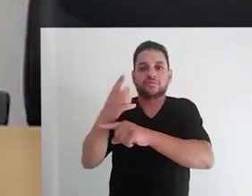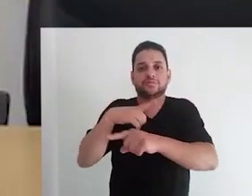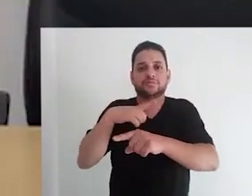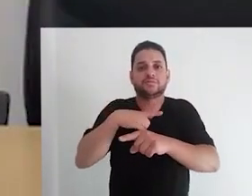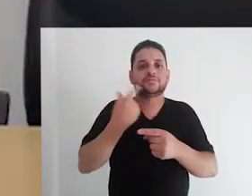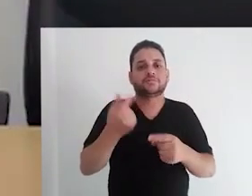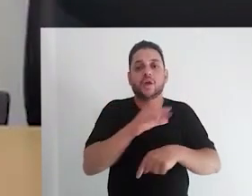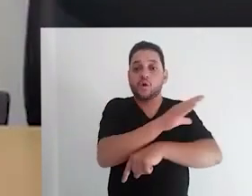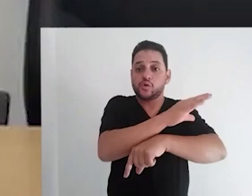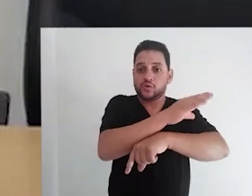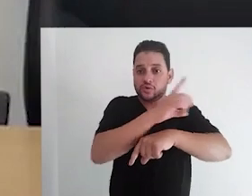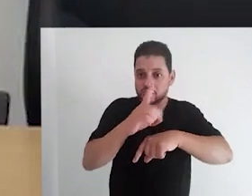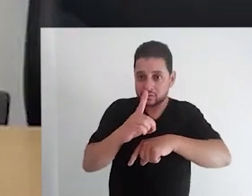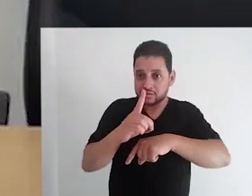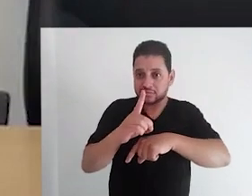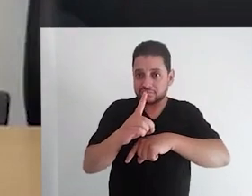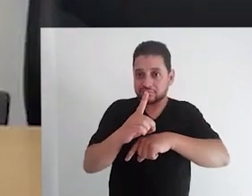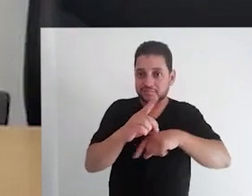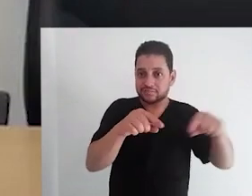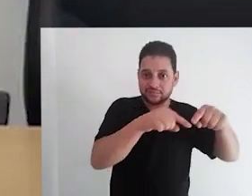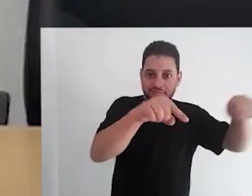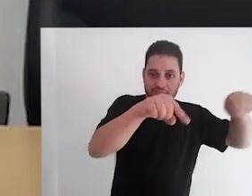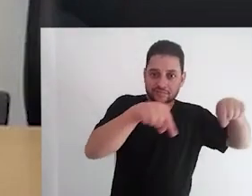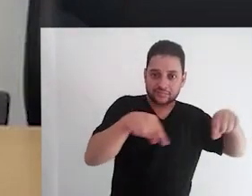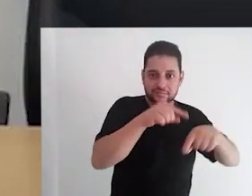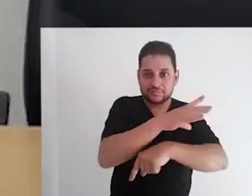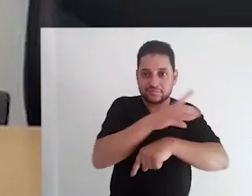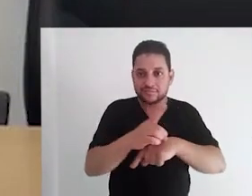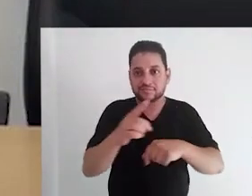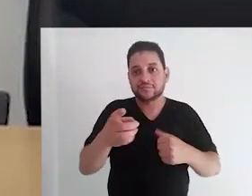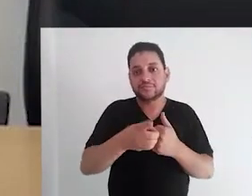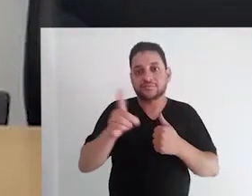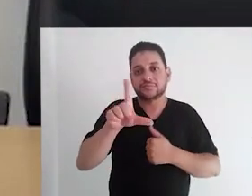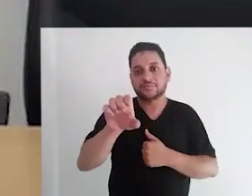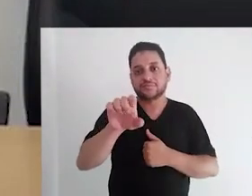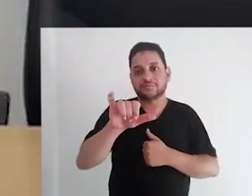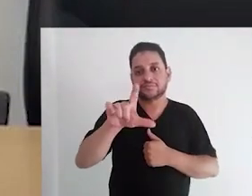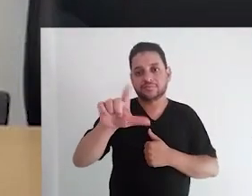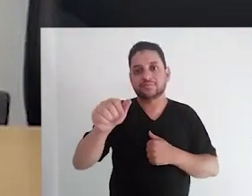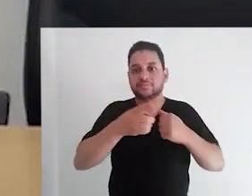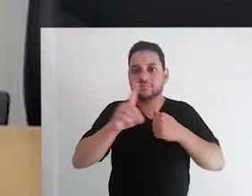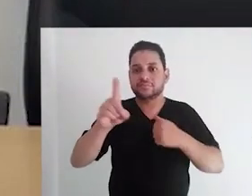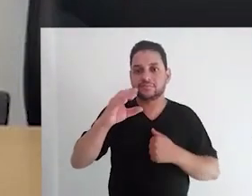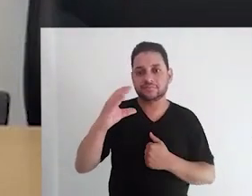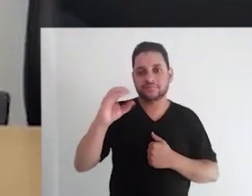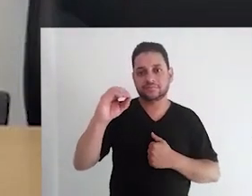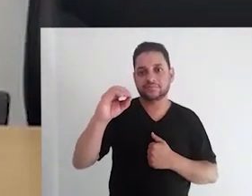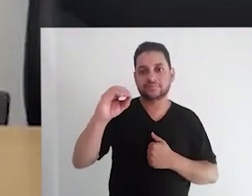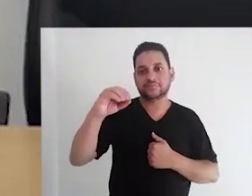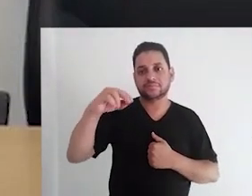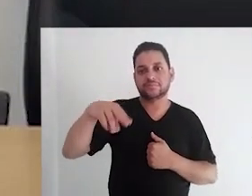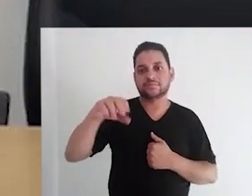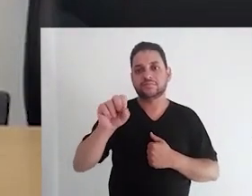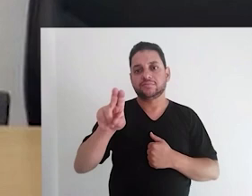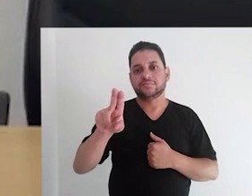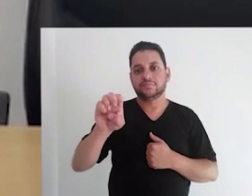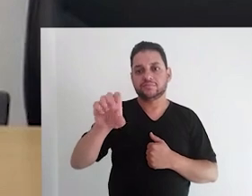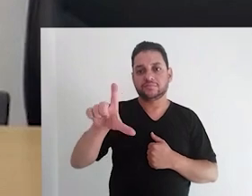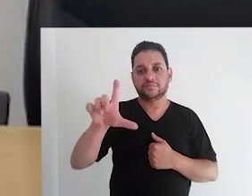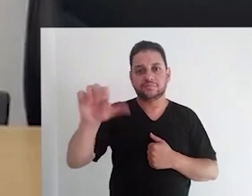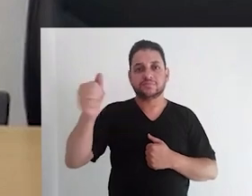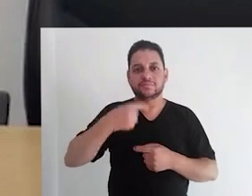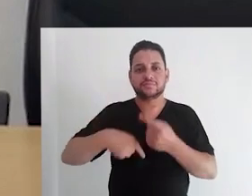coordenadoria, coordenado aqui pela doutora Leila, doutora Consuelo, eles têm adotado desde a gestão anterior critérios